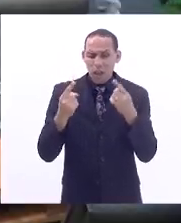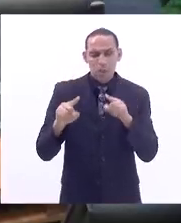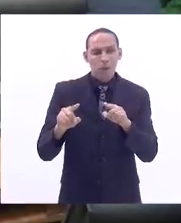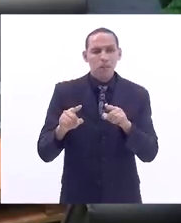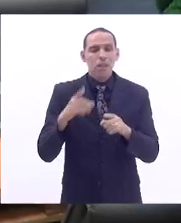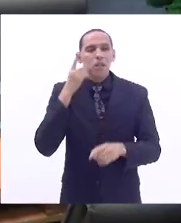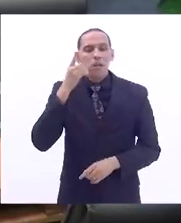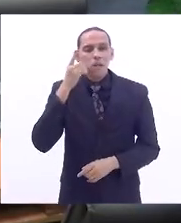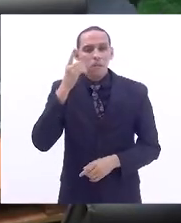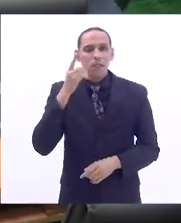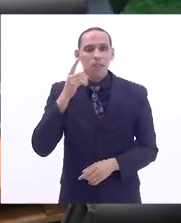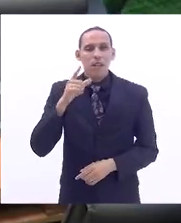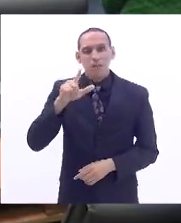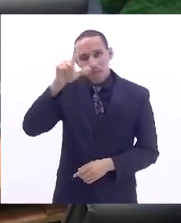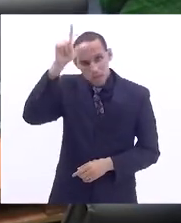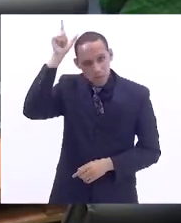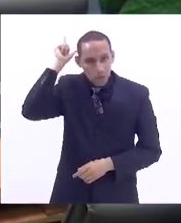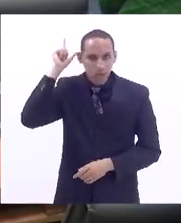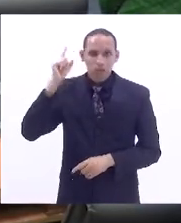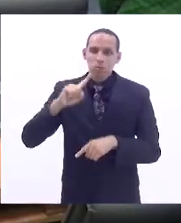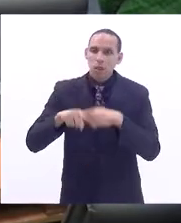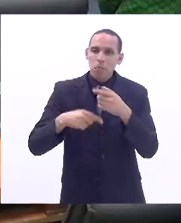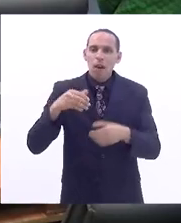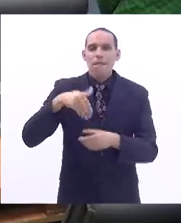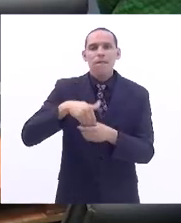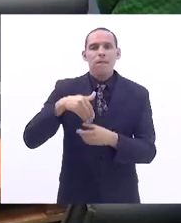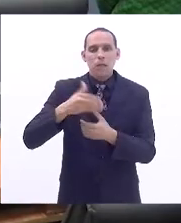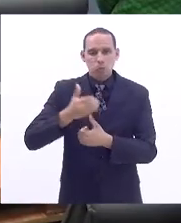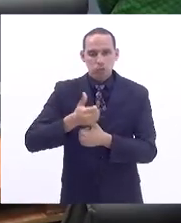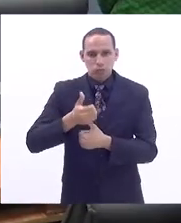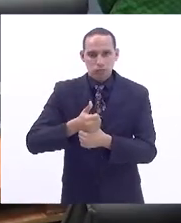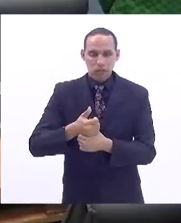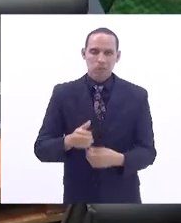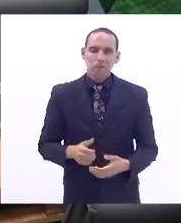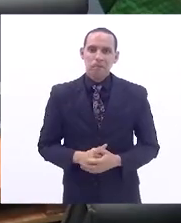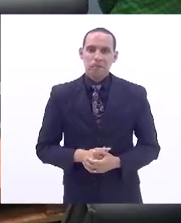Deputado a Deputado Luiz e vamos a votação do substitutivo